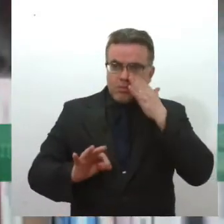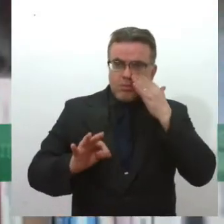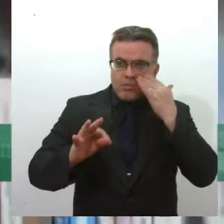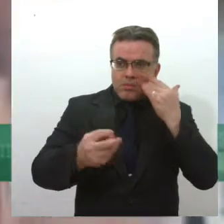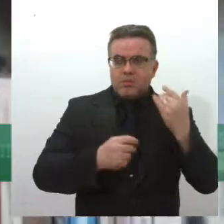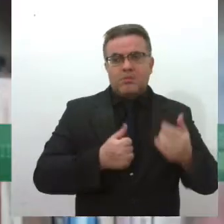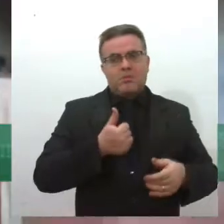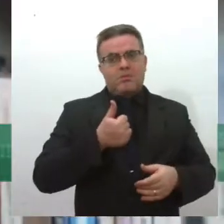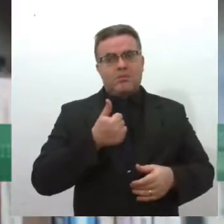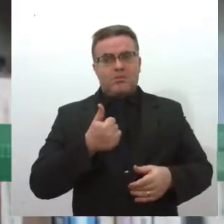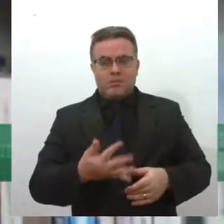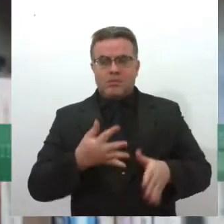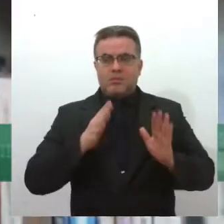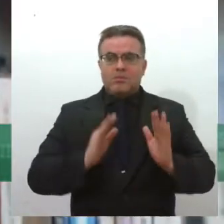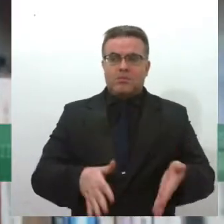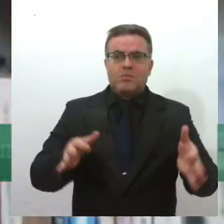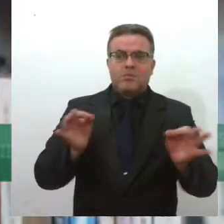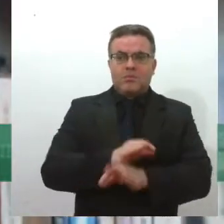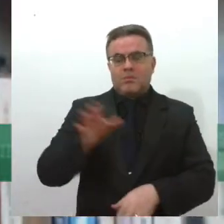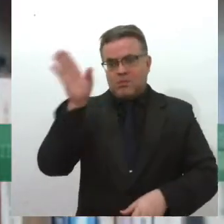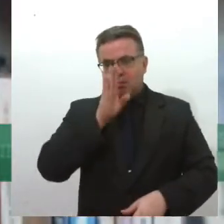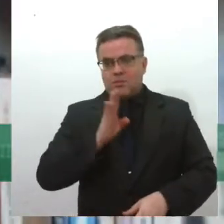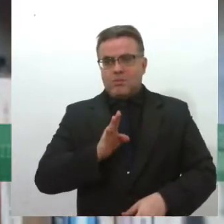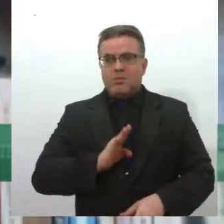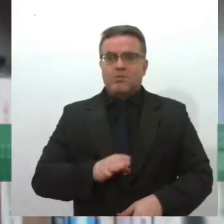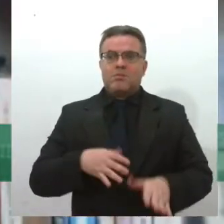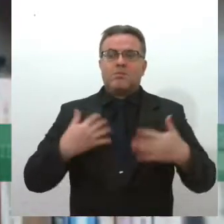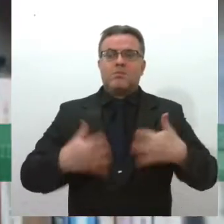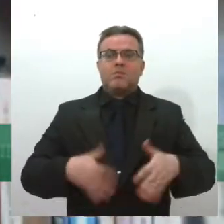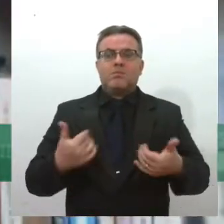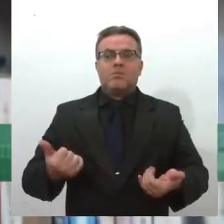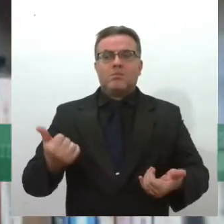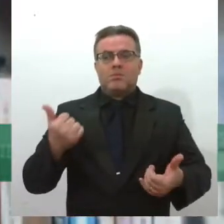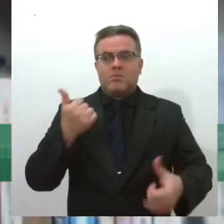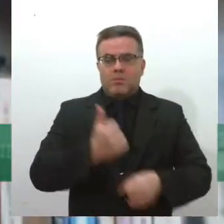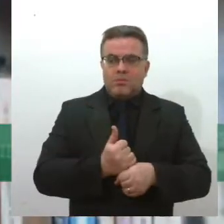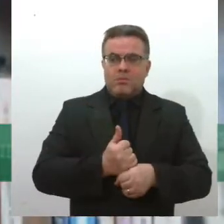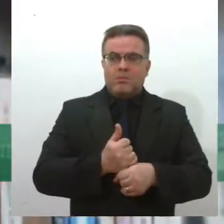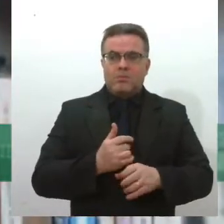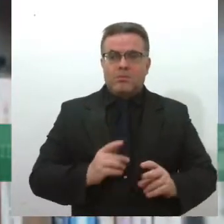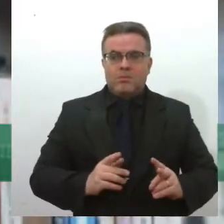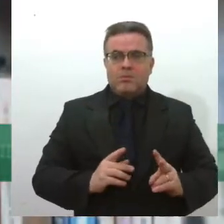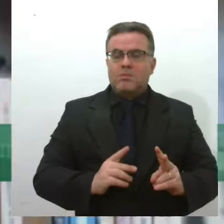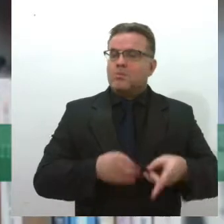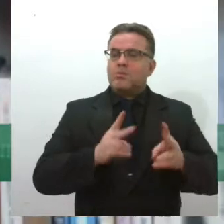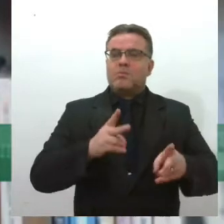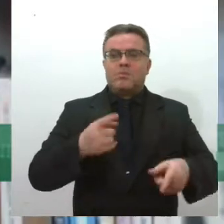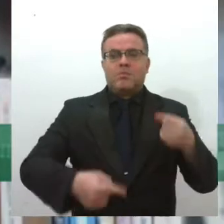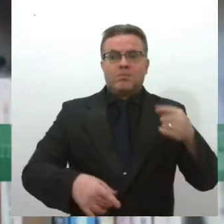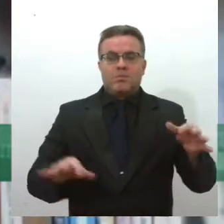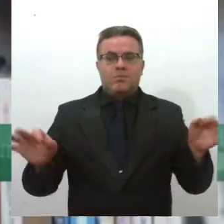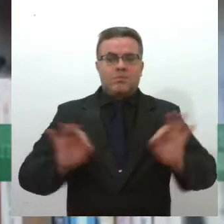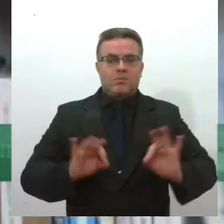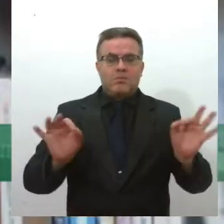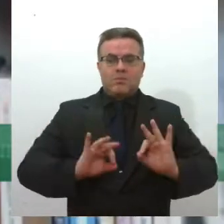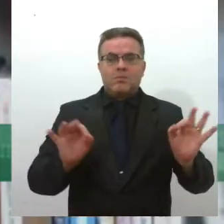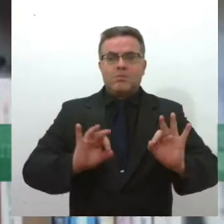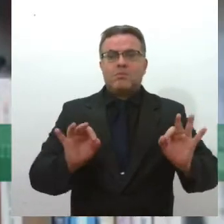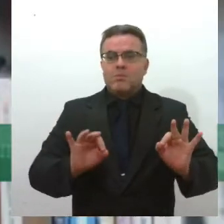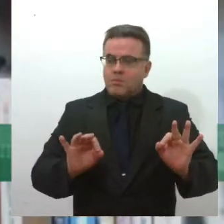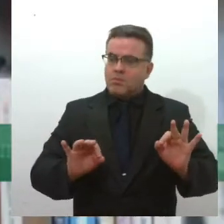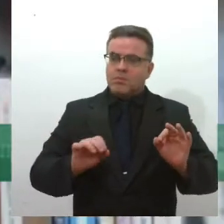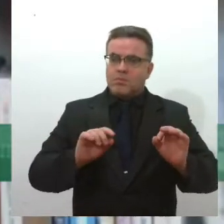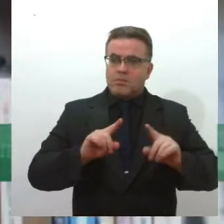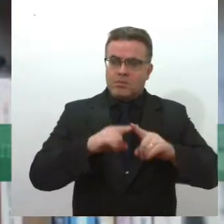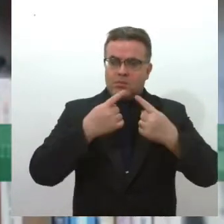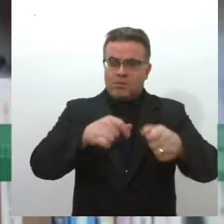14 audiências em todo o Brasil. Esse substitutivo de Zaratini não foi debatido em nenhuma audiência pública.